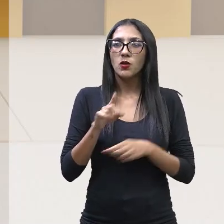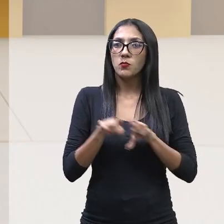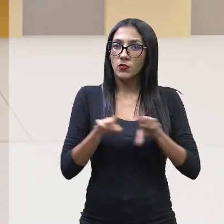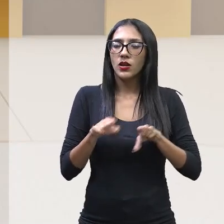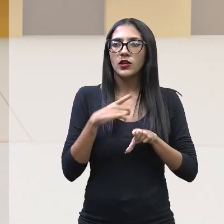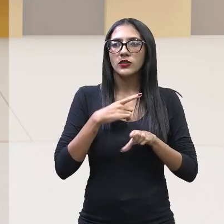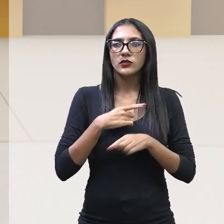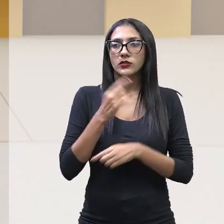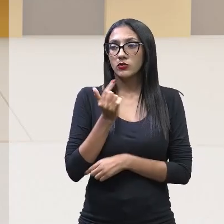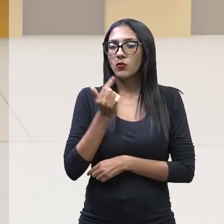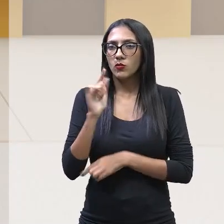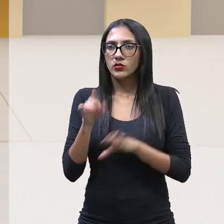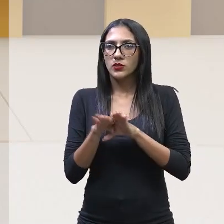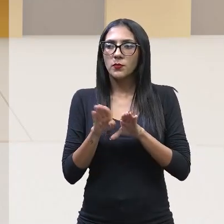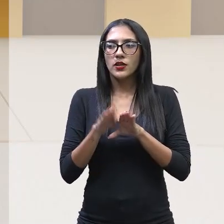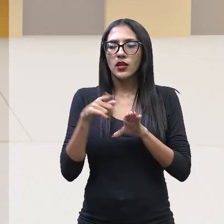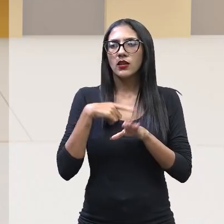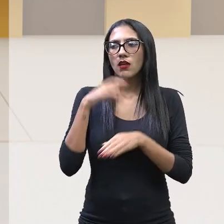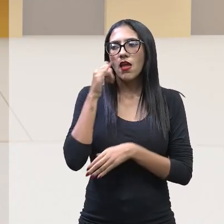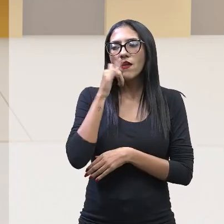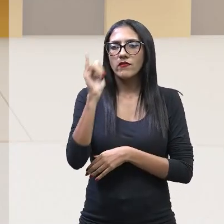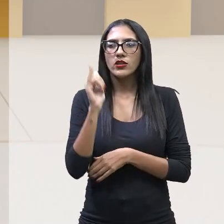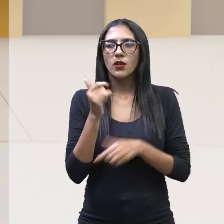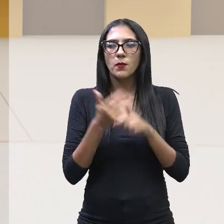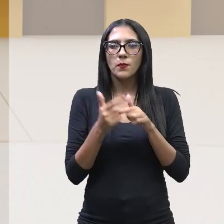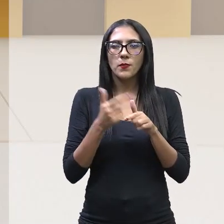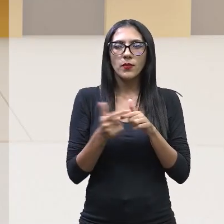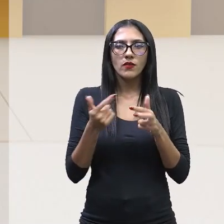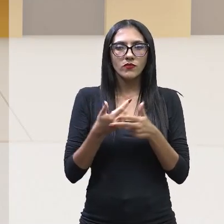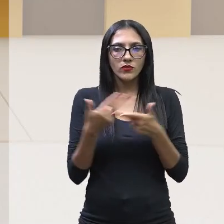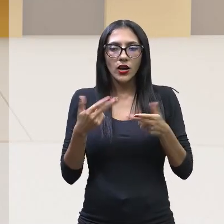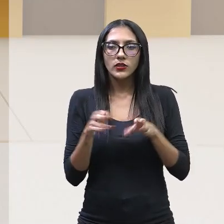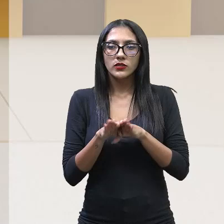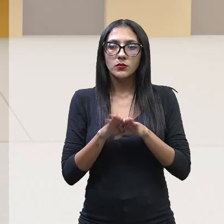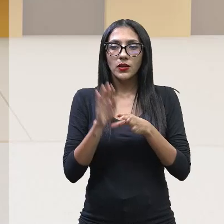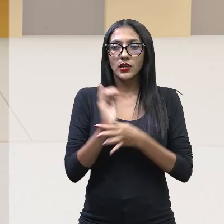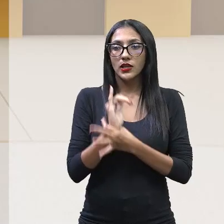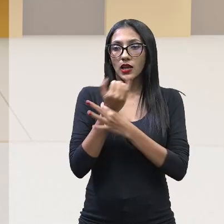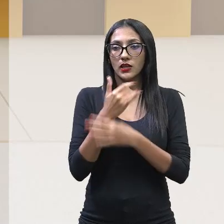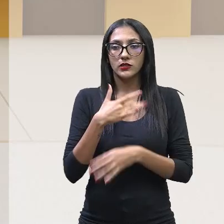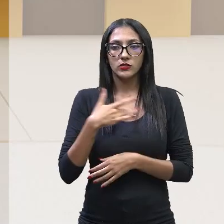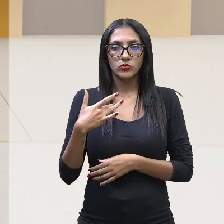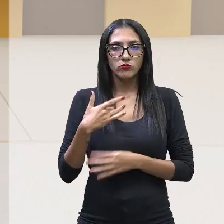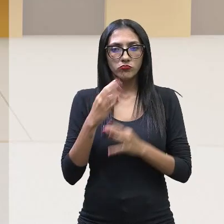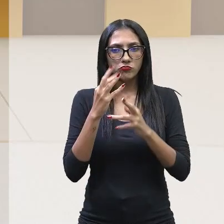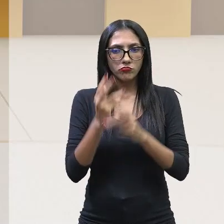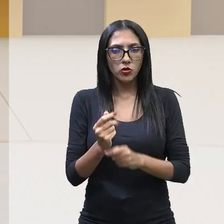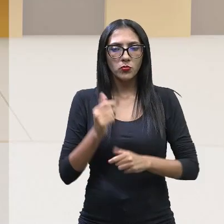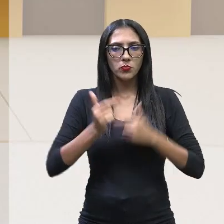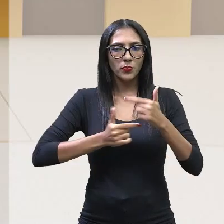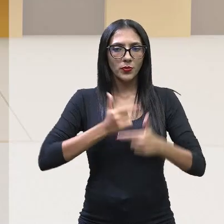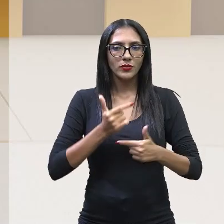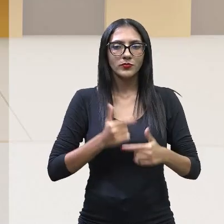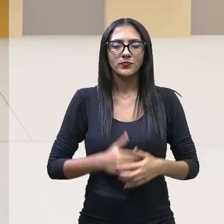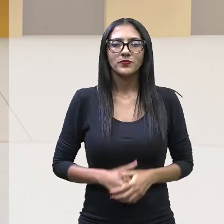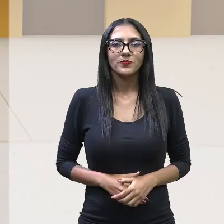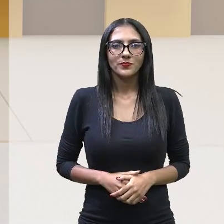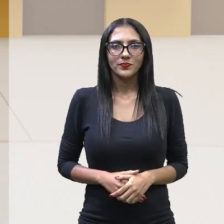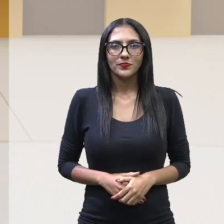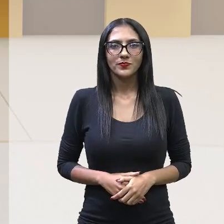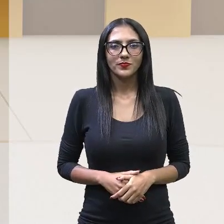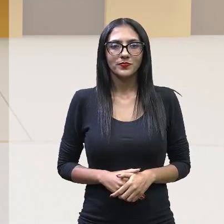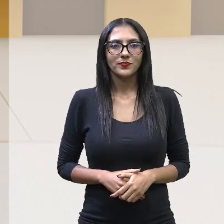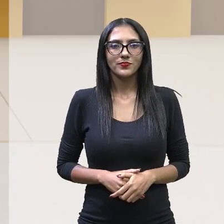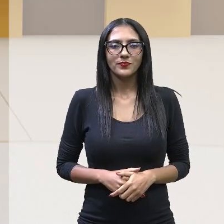vai prevenir acidentes e vai garantir a saúde dos trabalhadores, não é, professor? Com certeza. E aí, pessoal, continuando